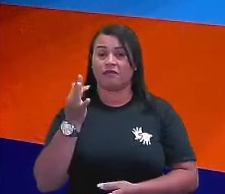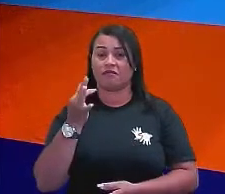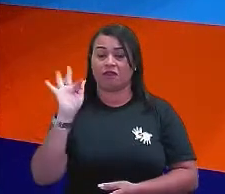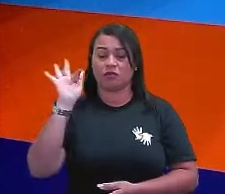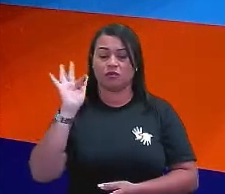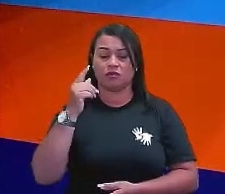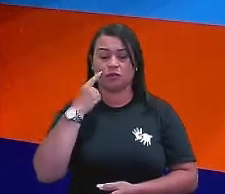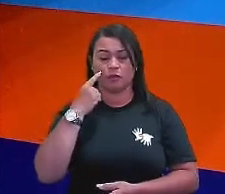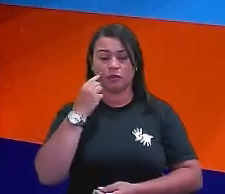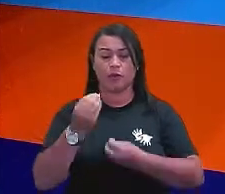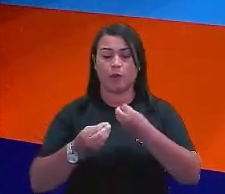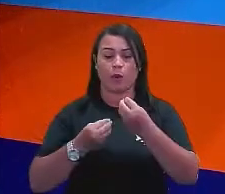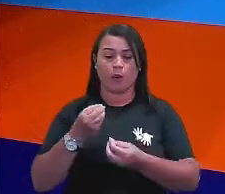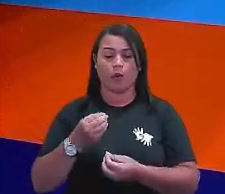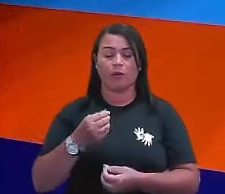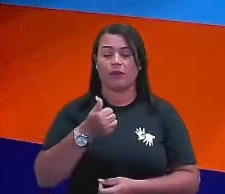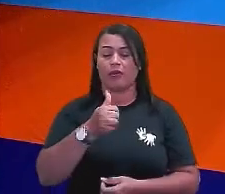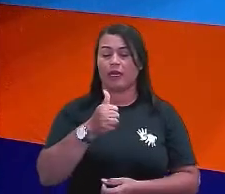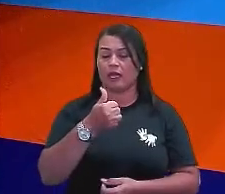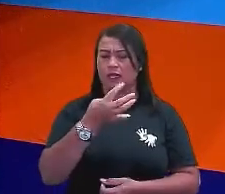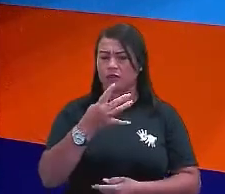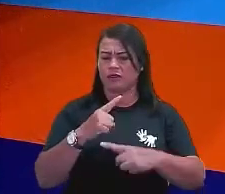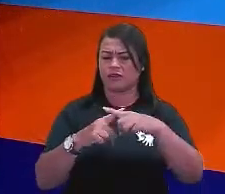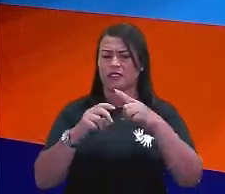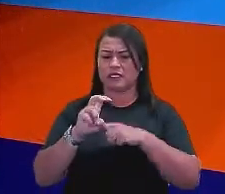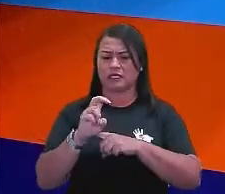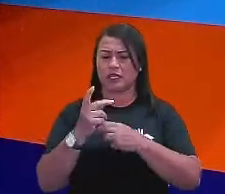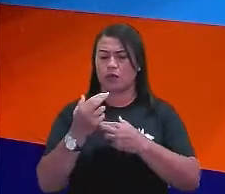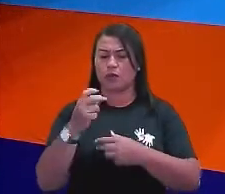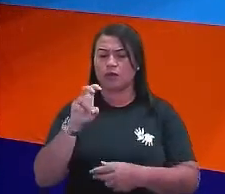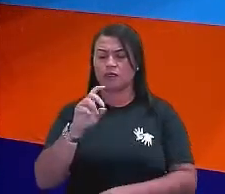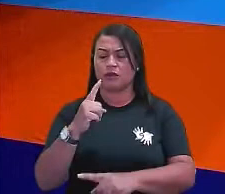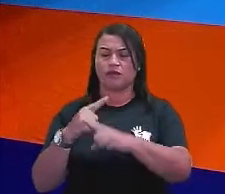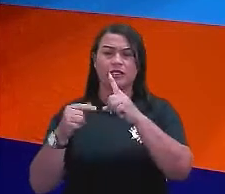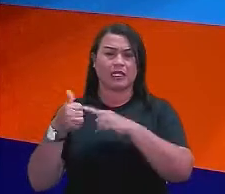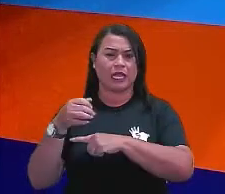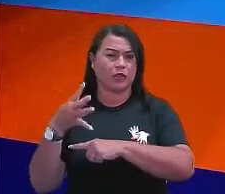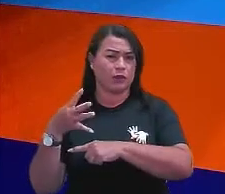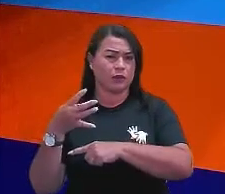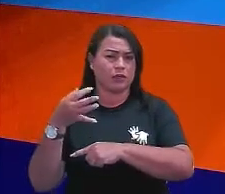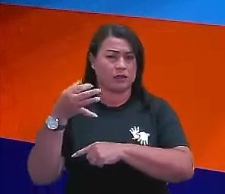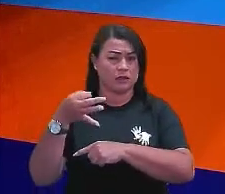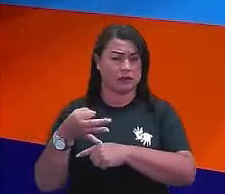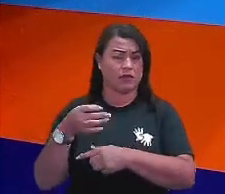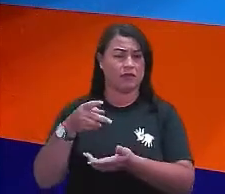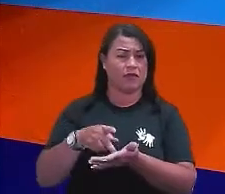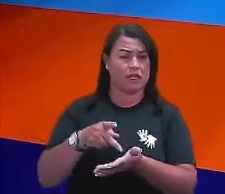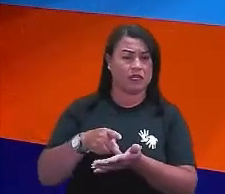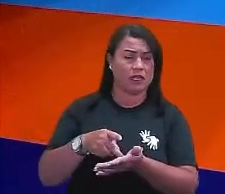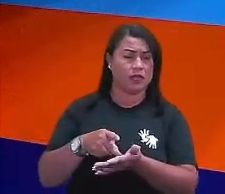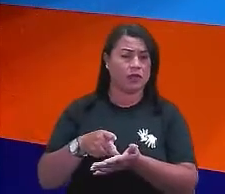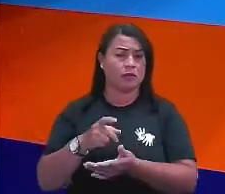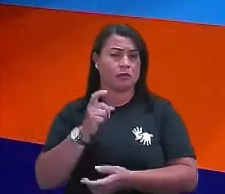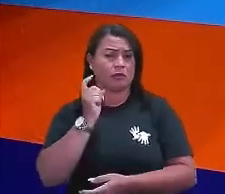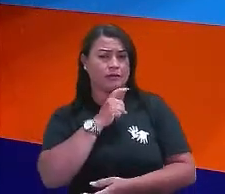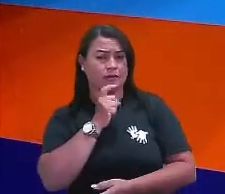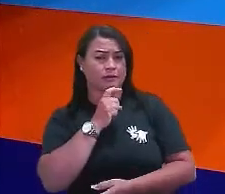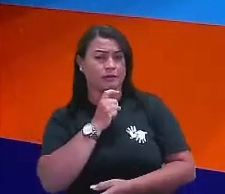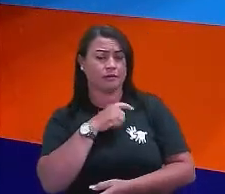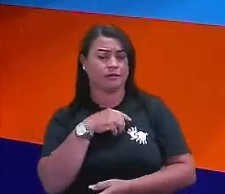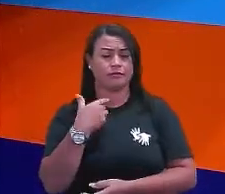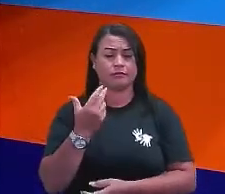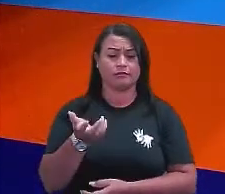vezes 14. E aí, será que isso está verdadeiro ou será que isso está falso? 14 vezes 5 é igual a 5